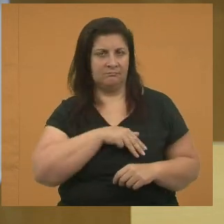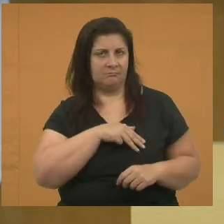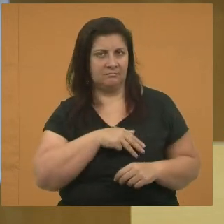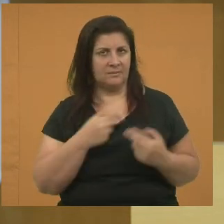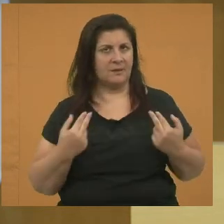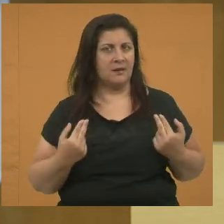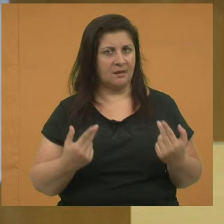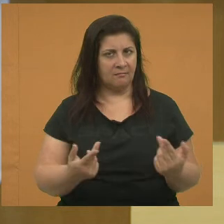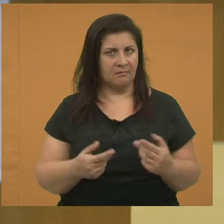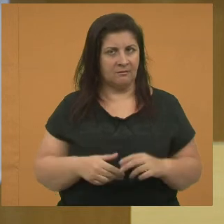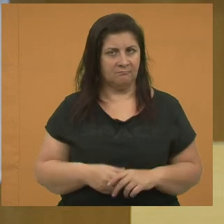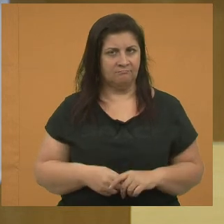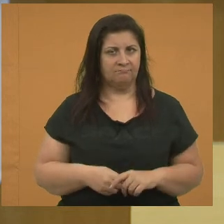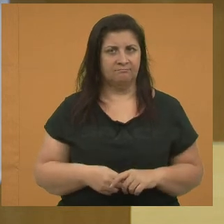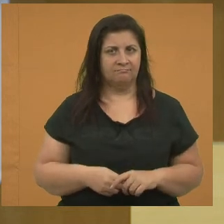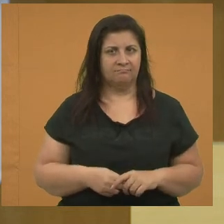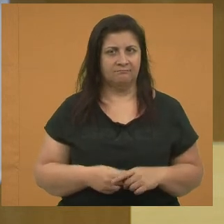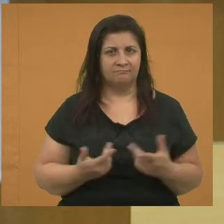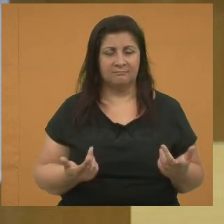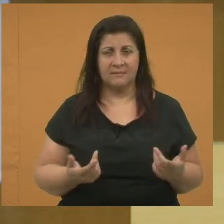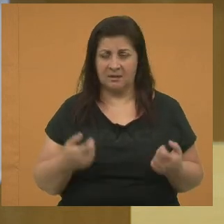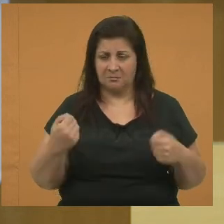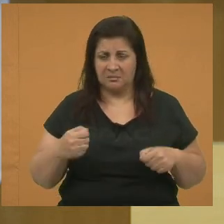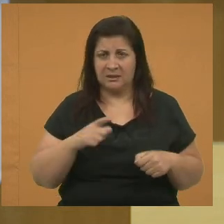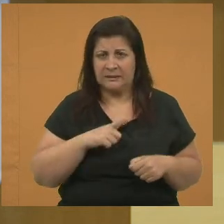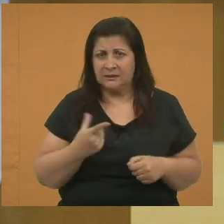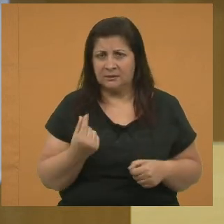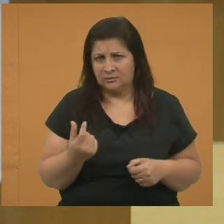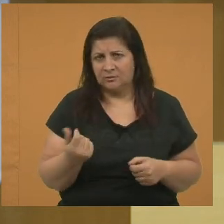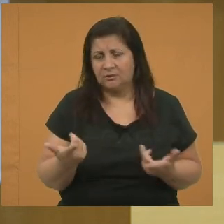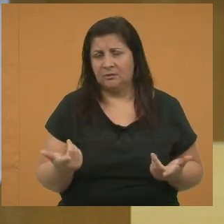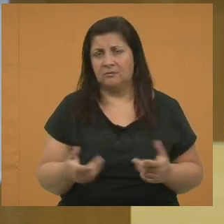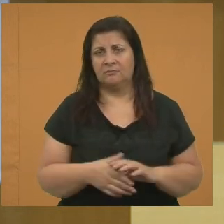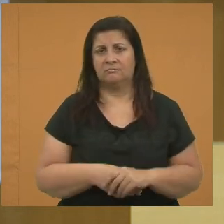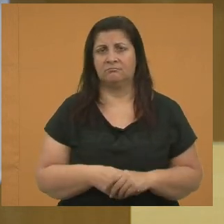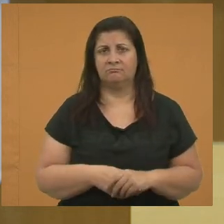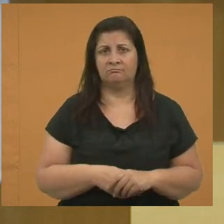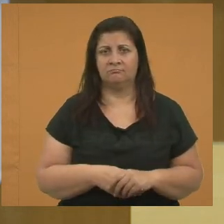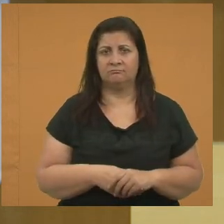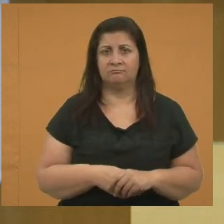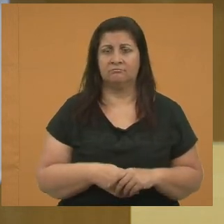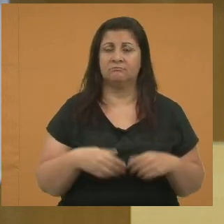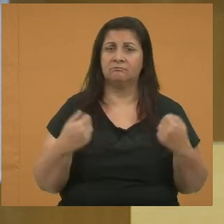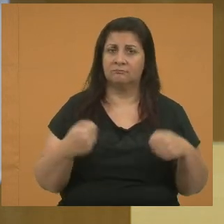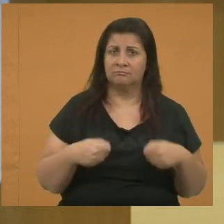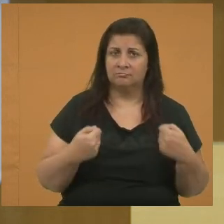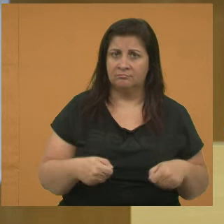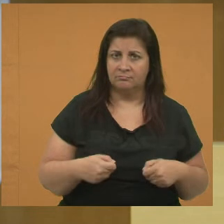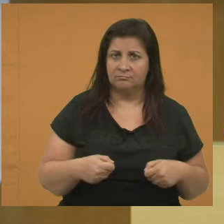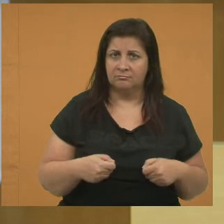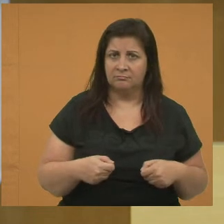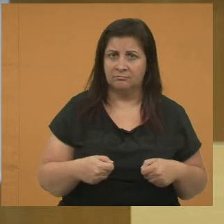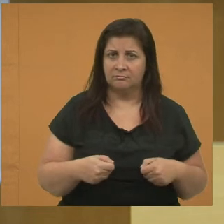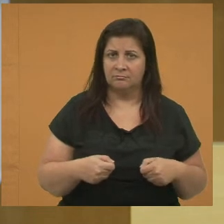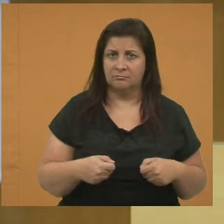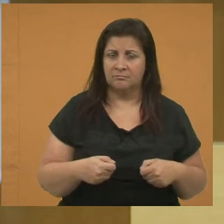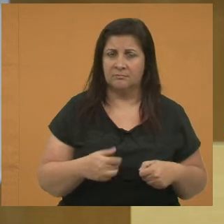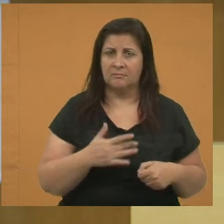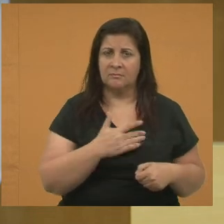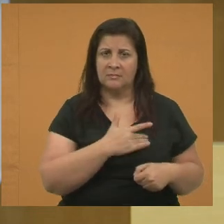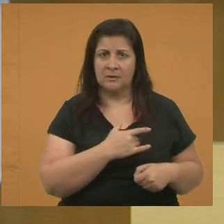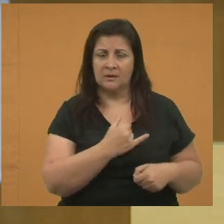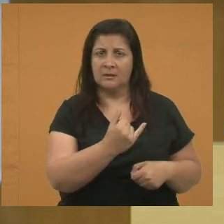vivemos uma sociedade capitalista e ninguém vive sem dinheiro. Embora a nossa sociedade precise muito de